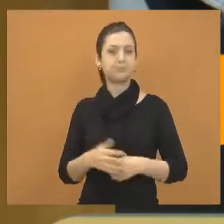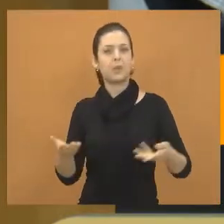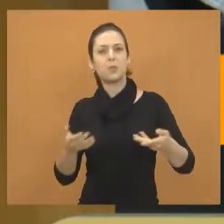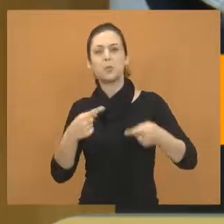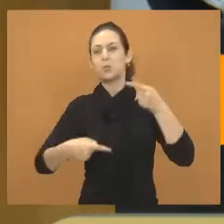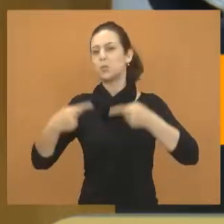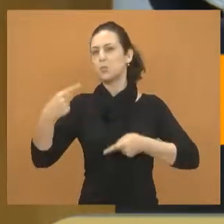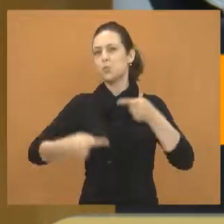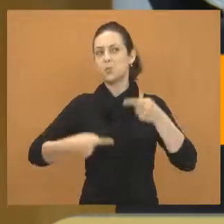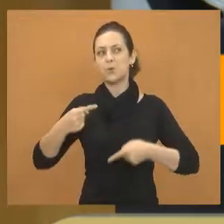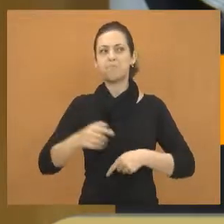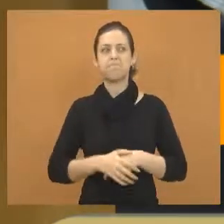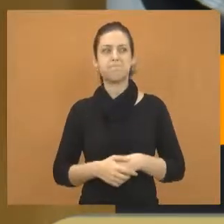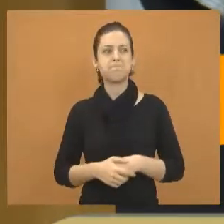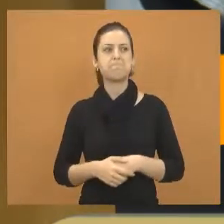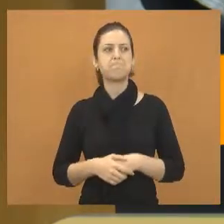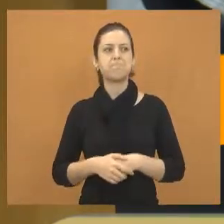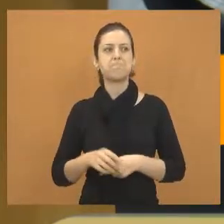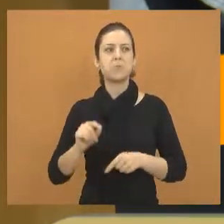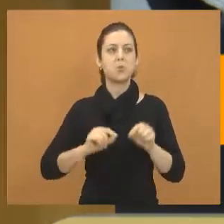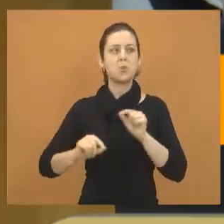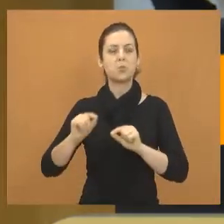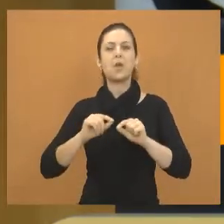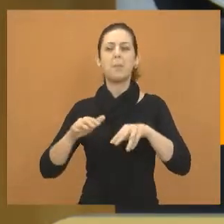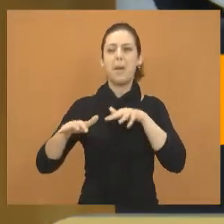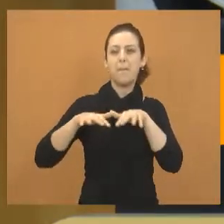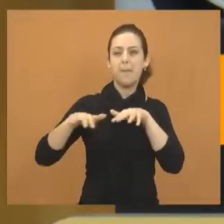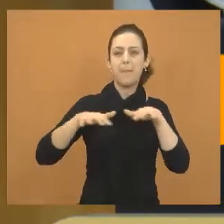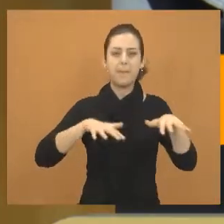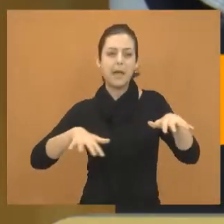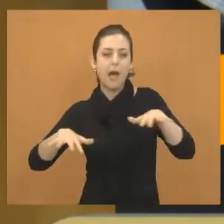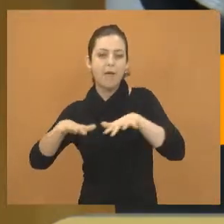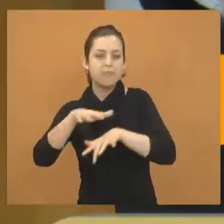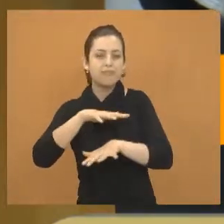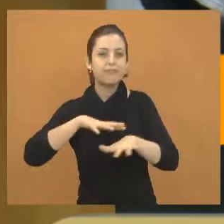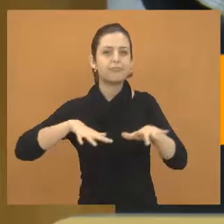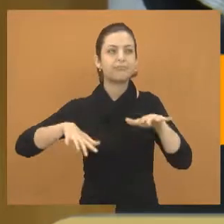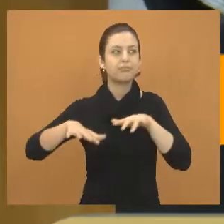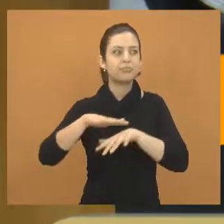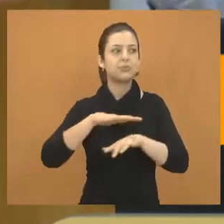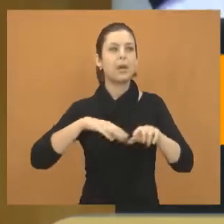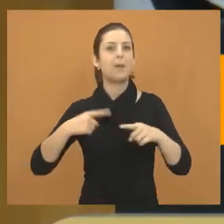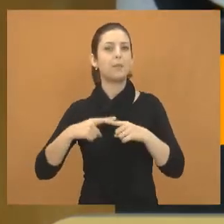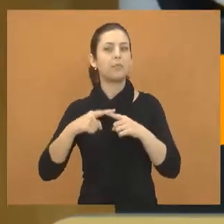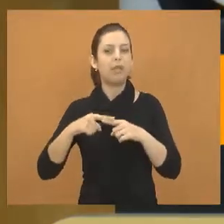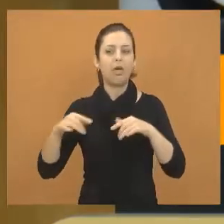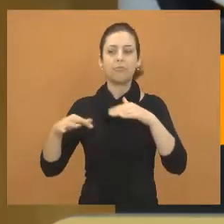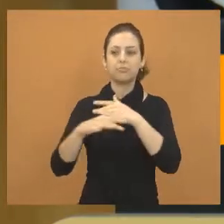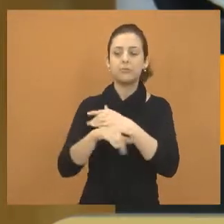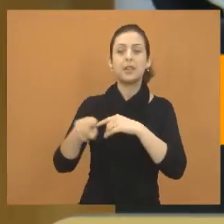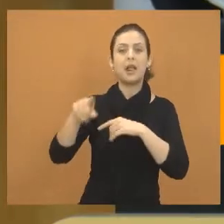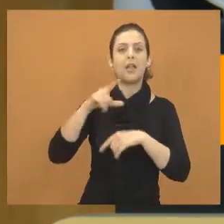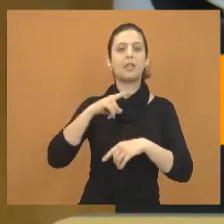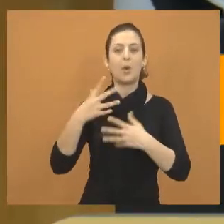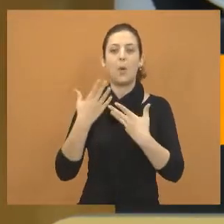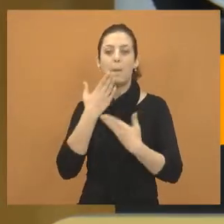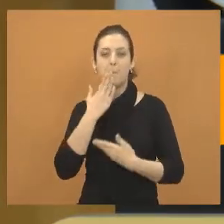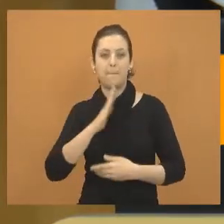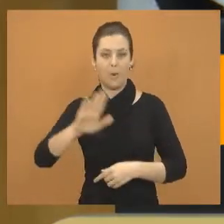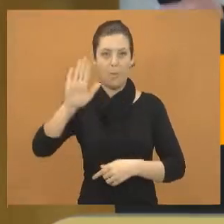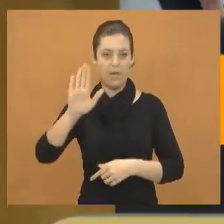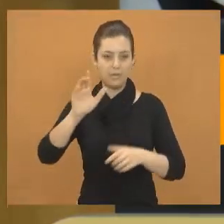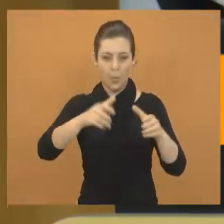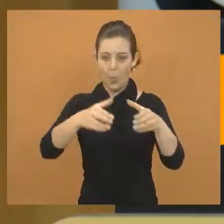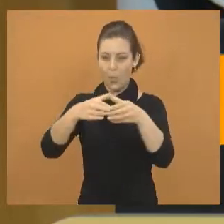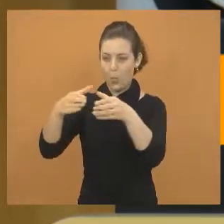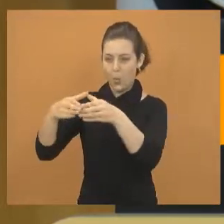era uma discussão bastante movimentada na cidade, porque esses bairros receberam ali a promessa de